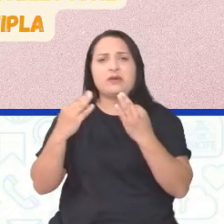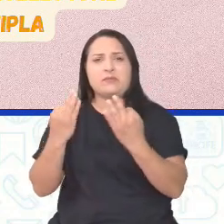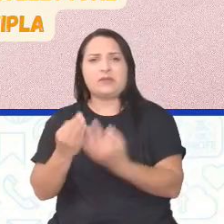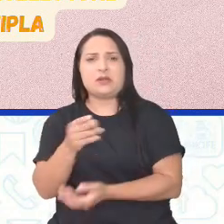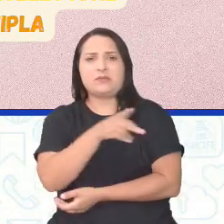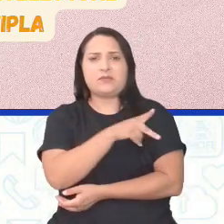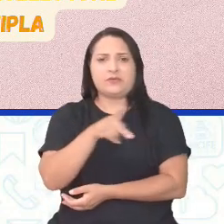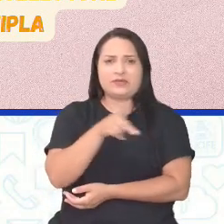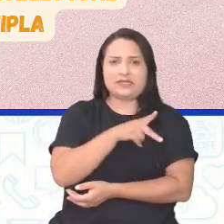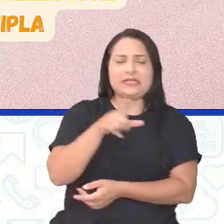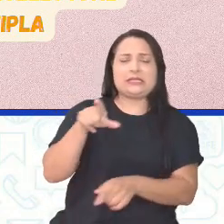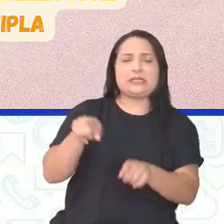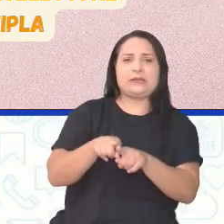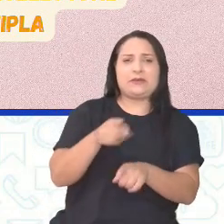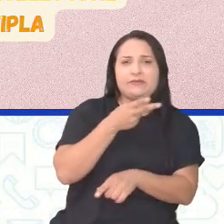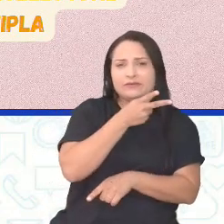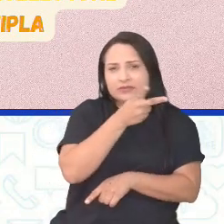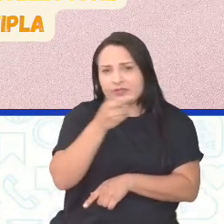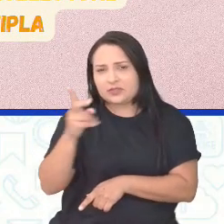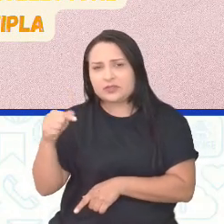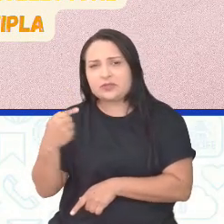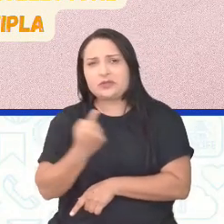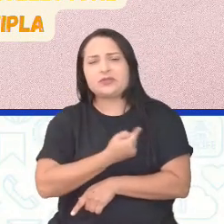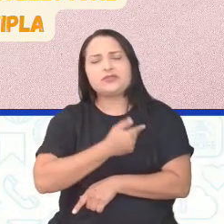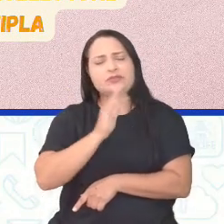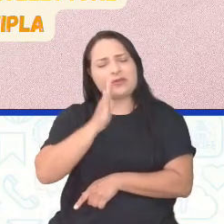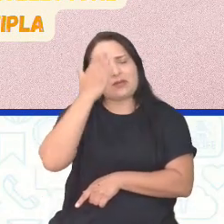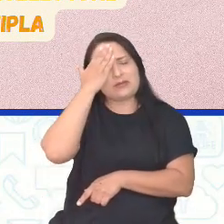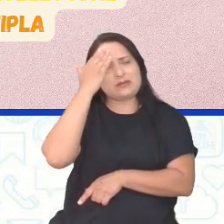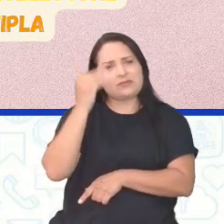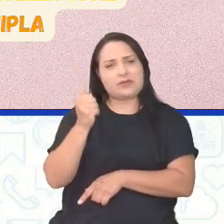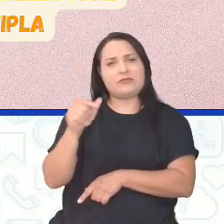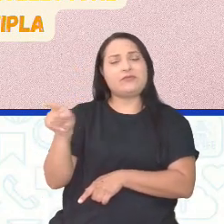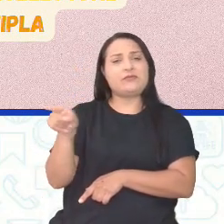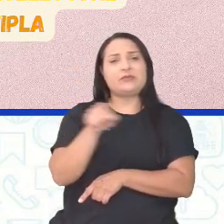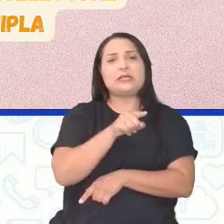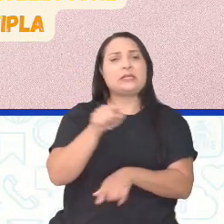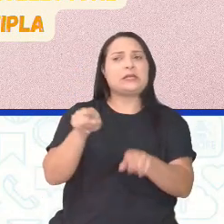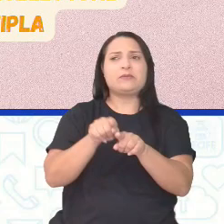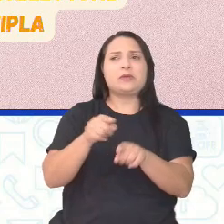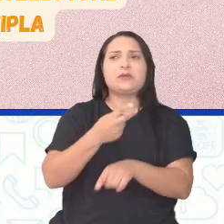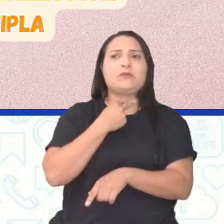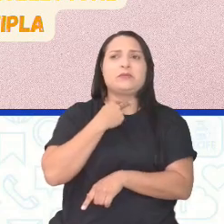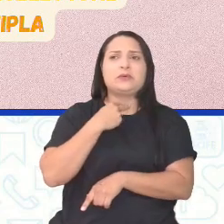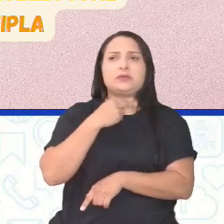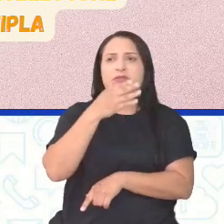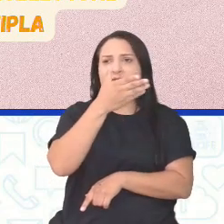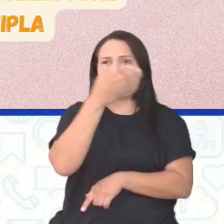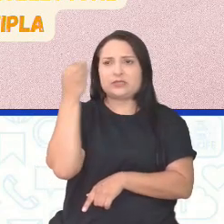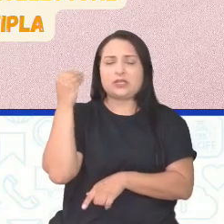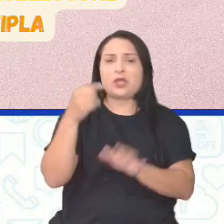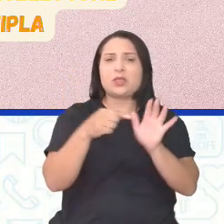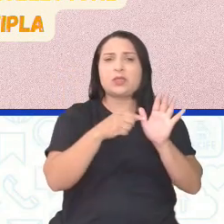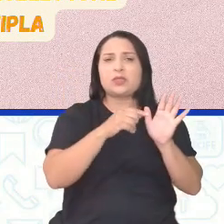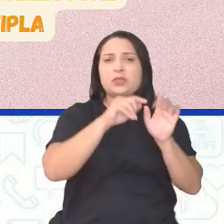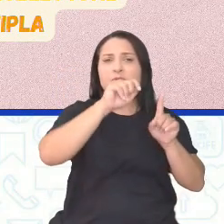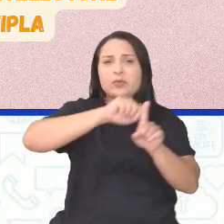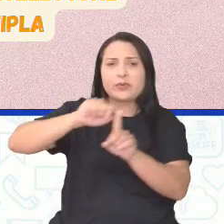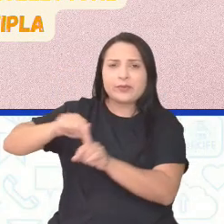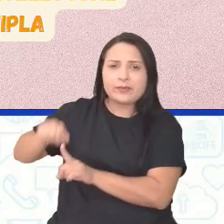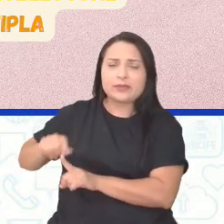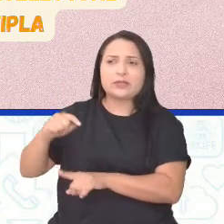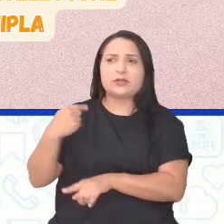E até visitantes, como nós sabemos. E também, vocês não podem esquecer que todos os meses nós apresentamos